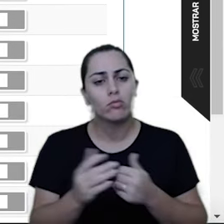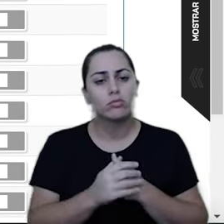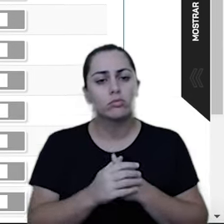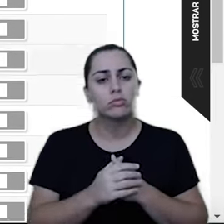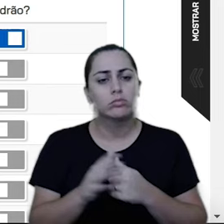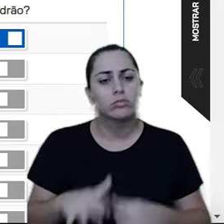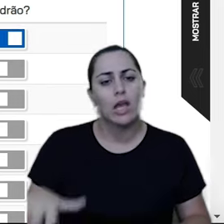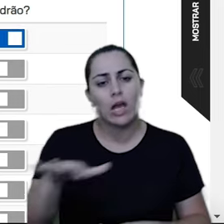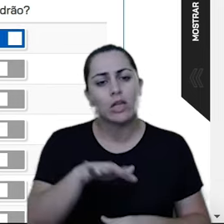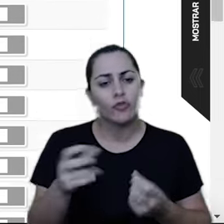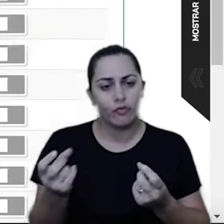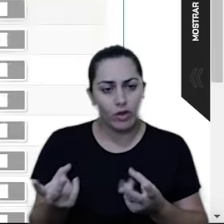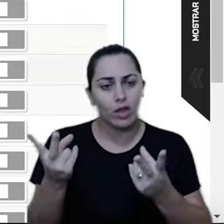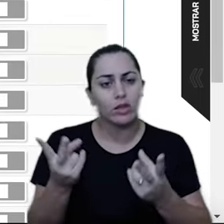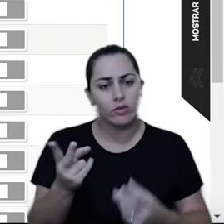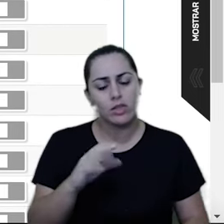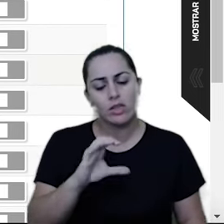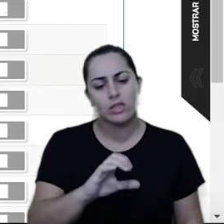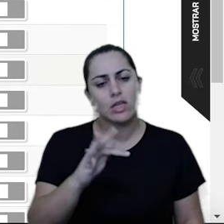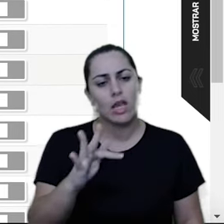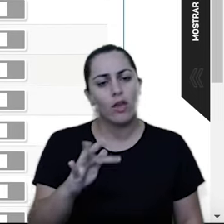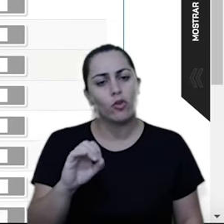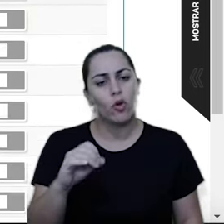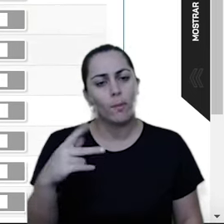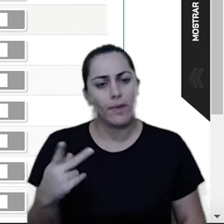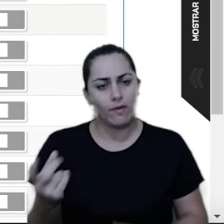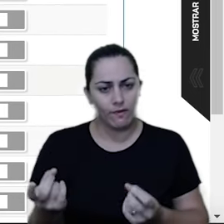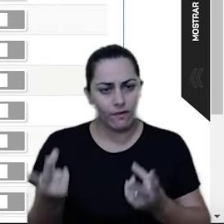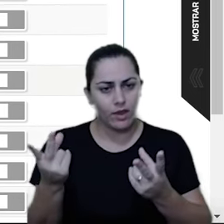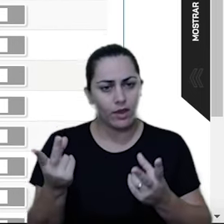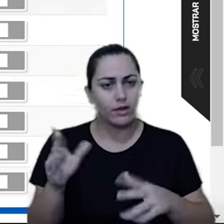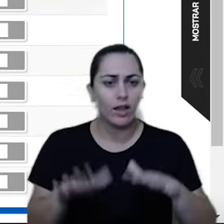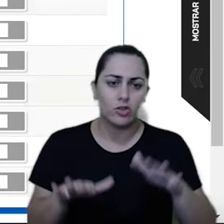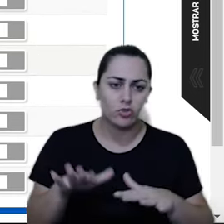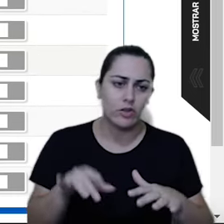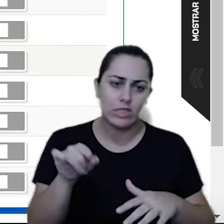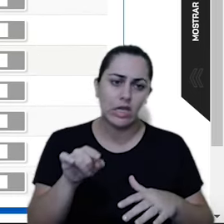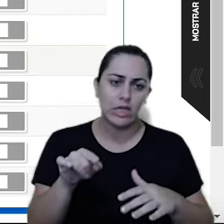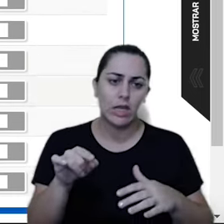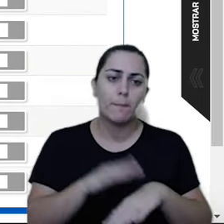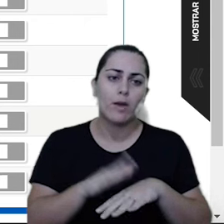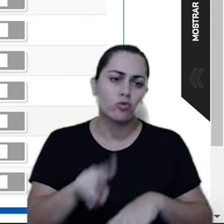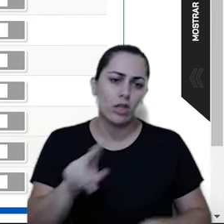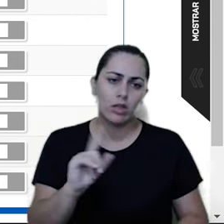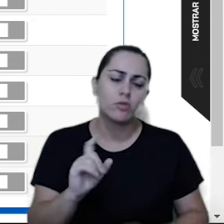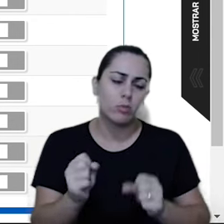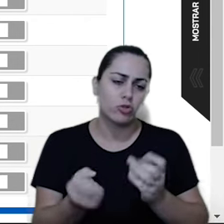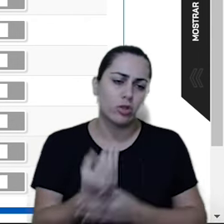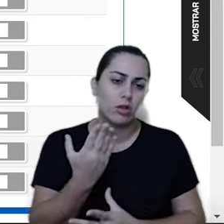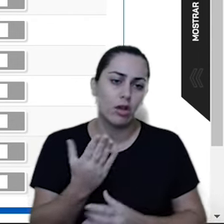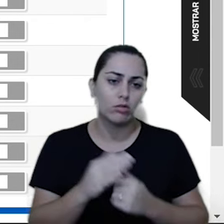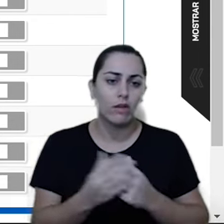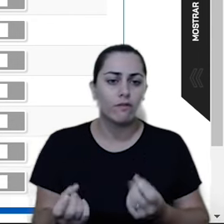dentro da natureza de operação de venda você vai usar uma cfop provável de venda talvez ela não esteja aqui no Range das mais utilizadas você vai criar Por